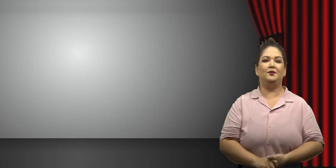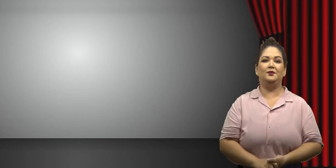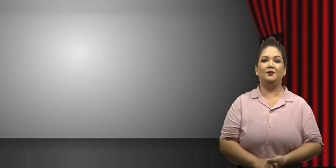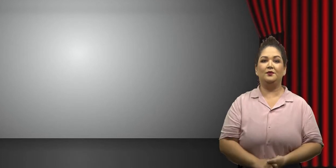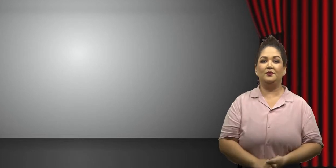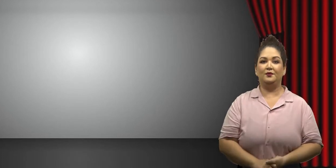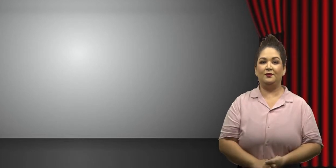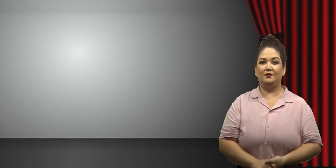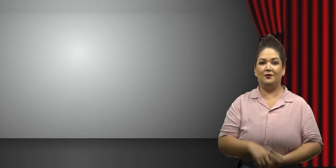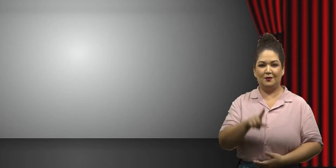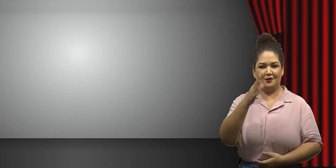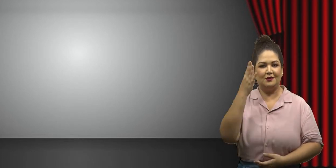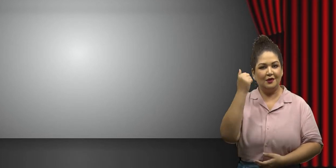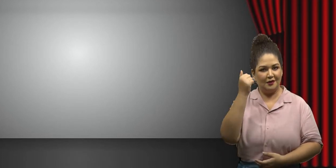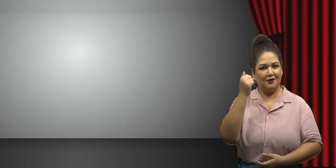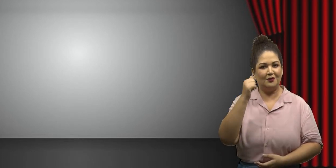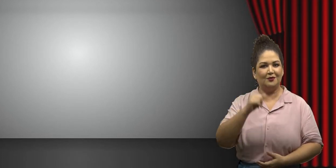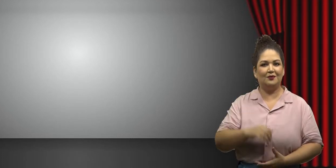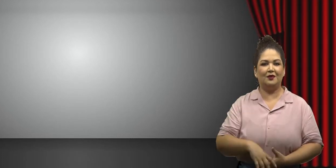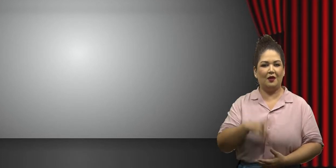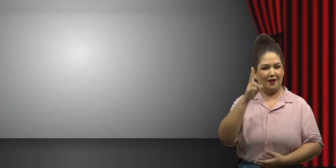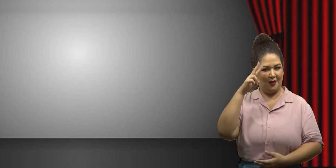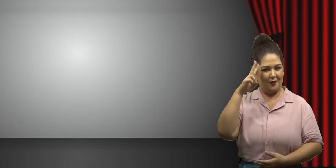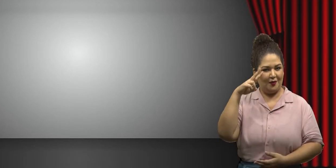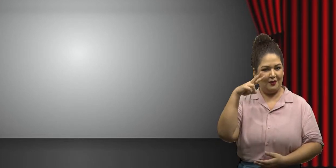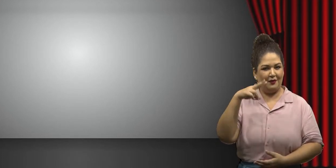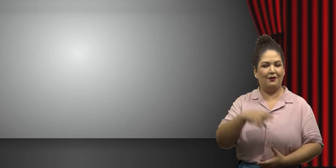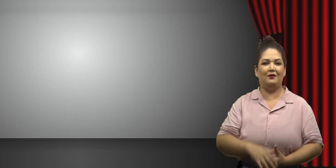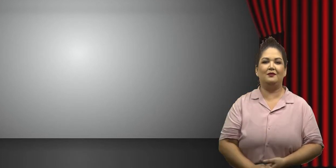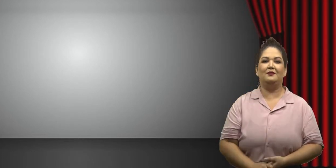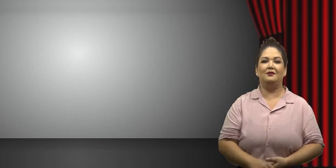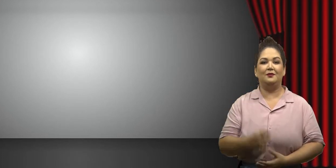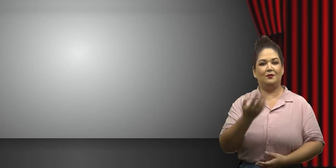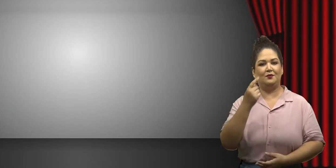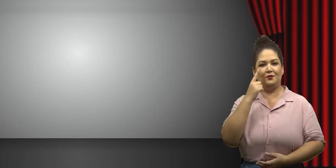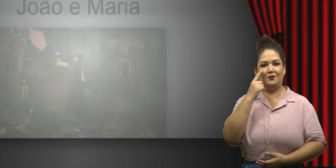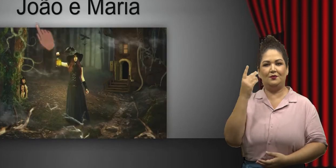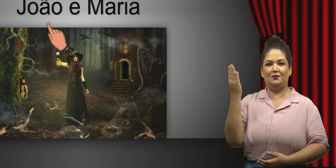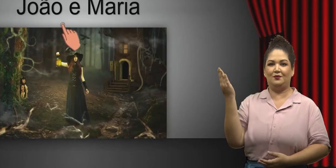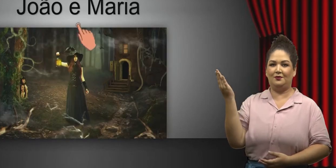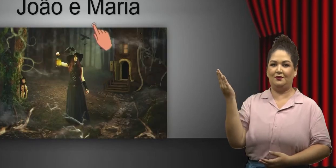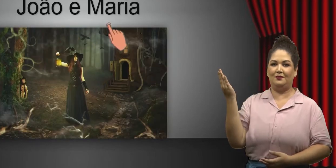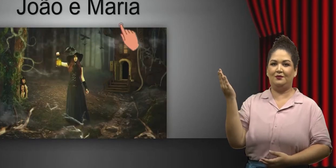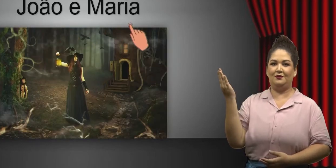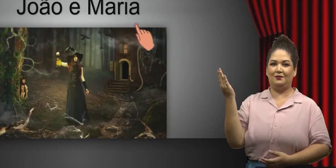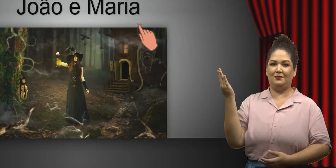historinha? Vocês sabem? Lembram? Vamos lá descobrir?